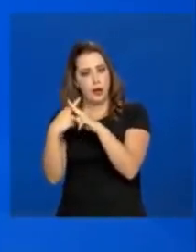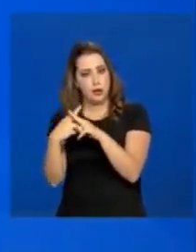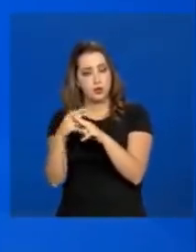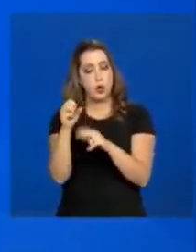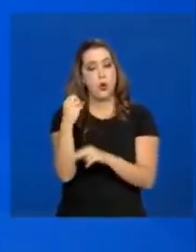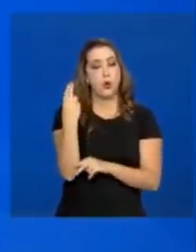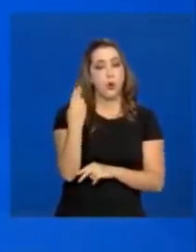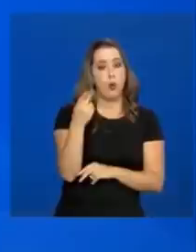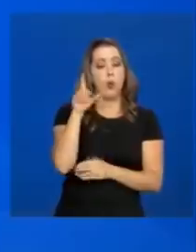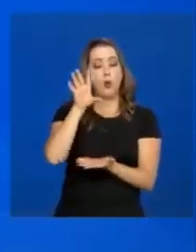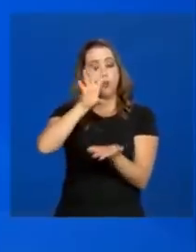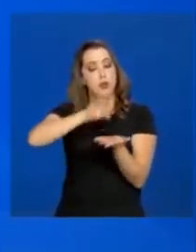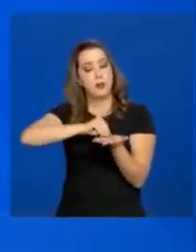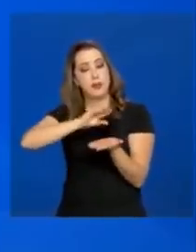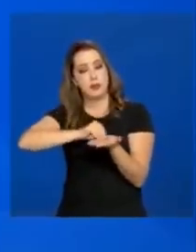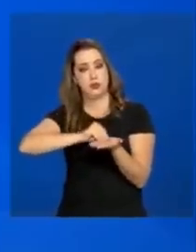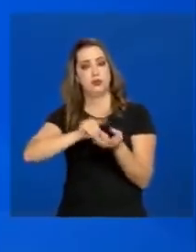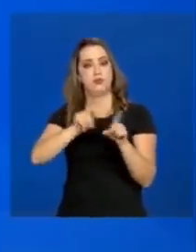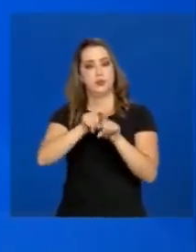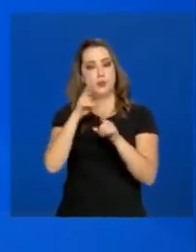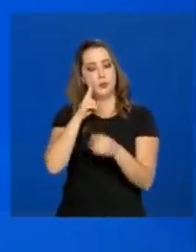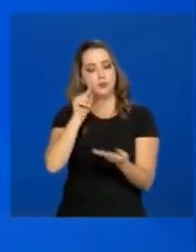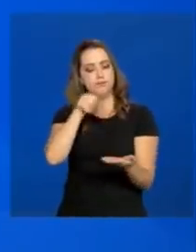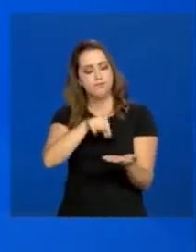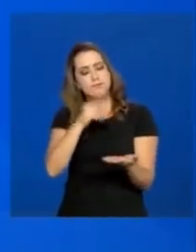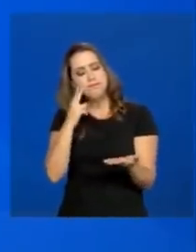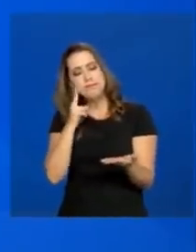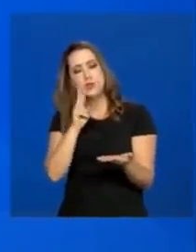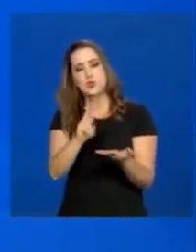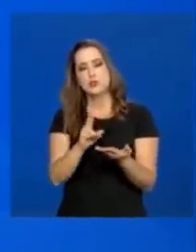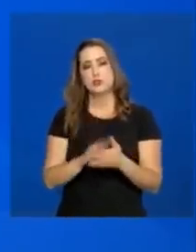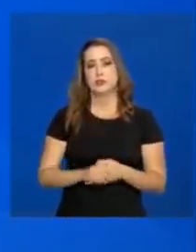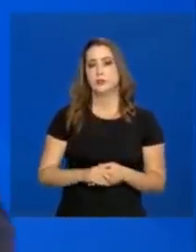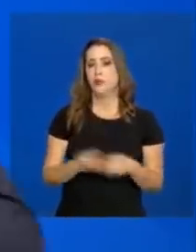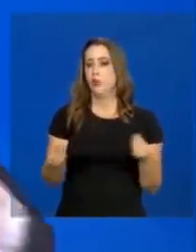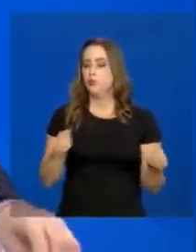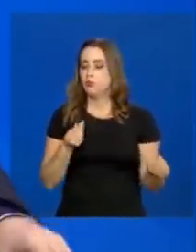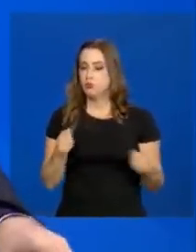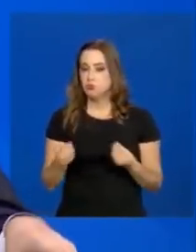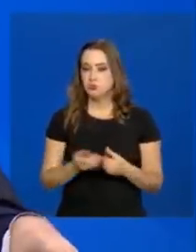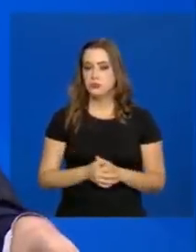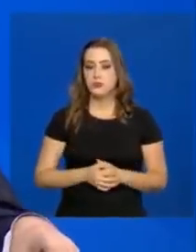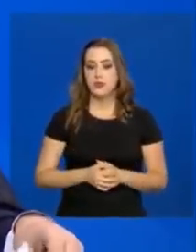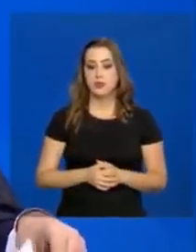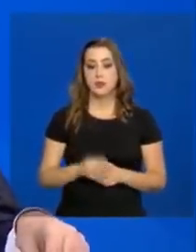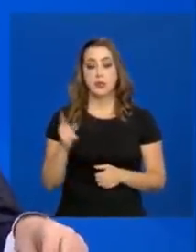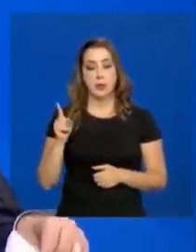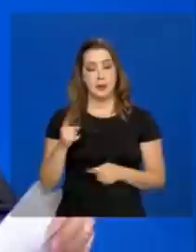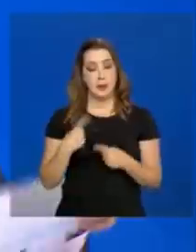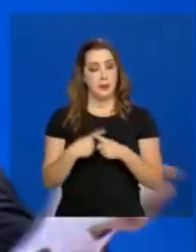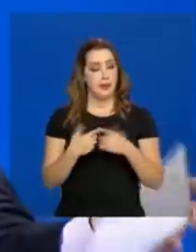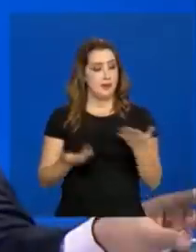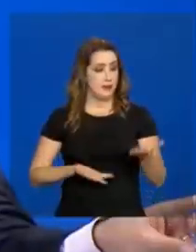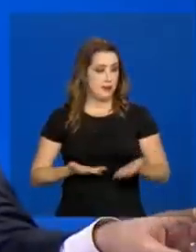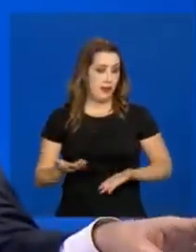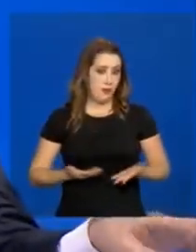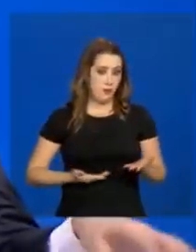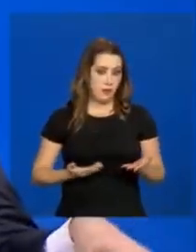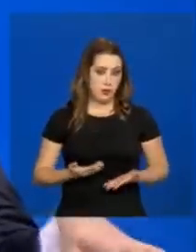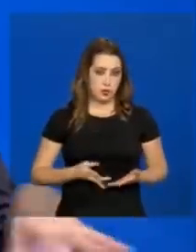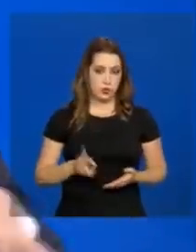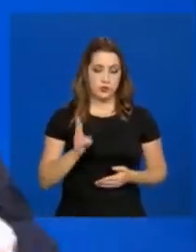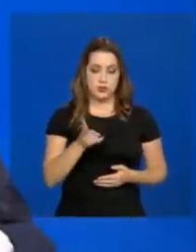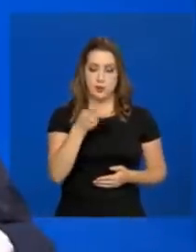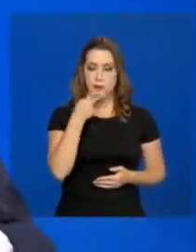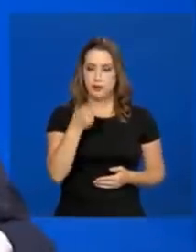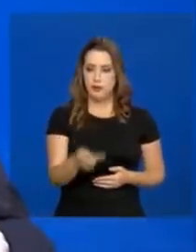auxilio.caixa.gov.br ou pelo aplicativo Caixa Auxílio Emergencial. Esse serviço, a gente reforça